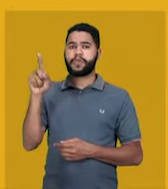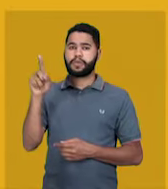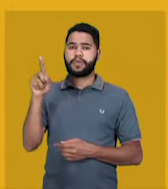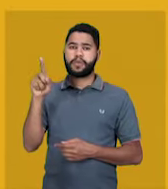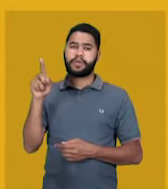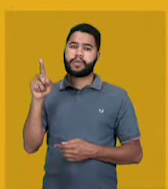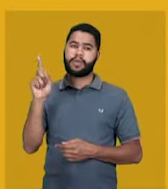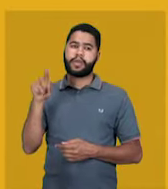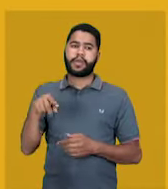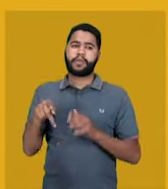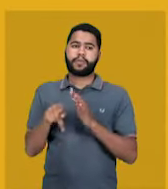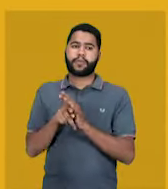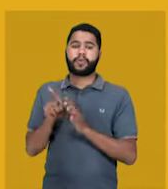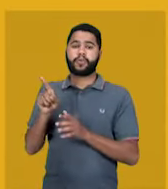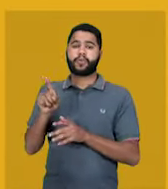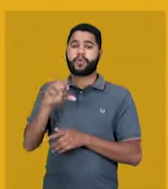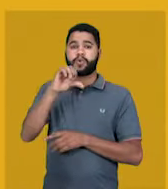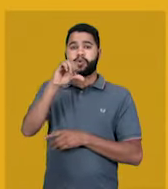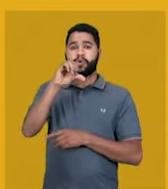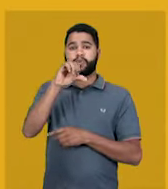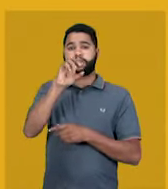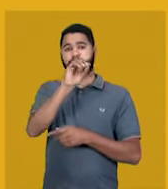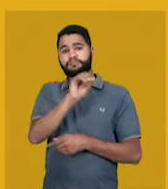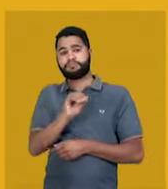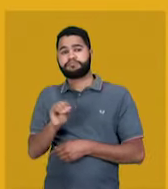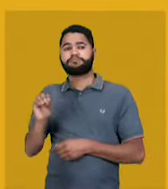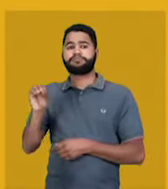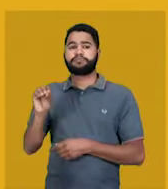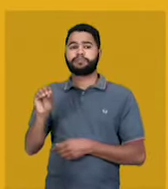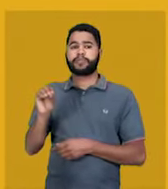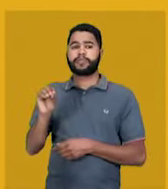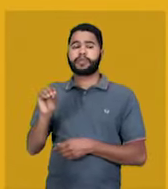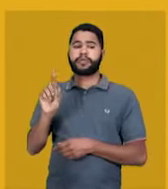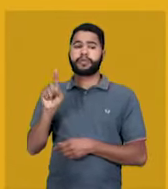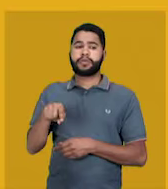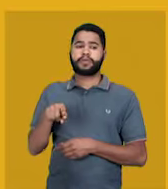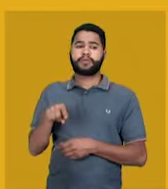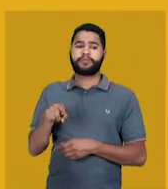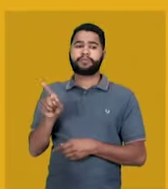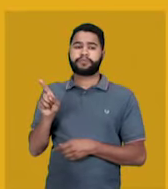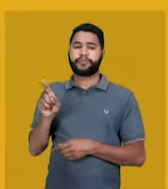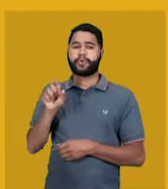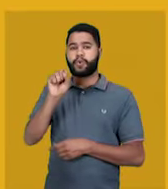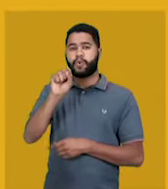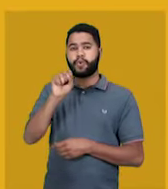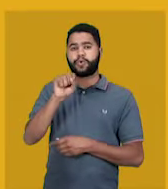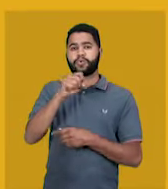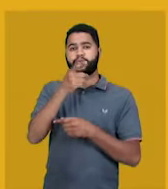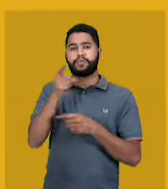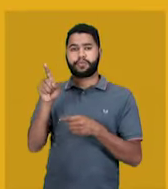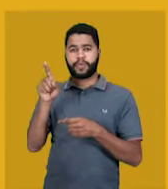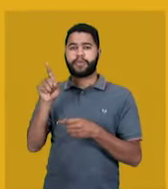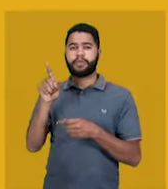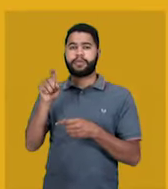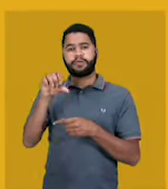igual, só passar agora o 9 dividindo, 8π sobre 9.